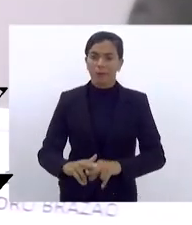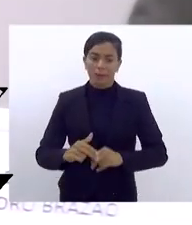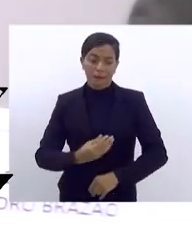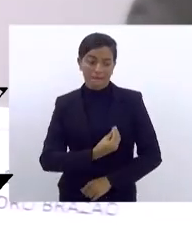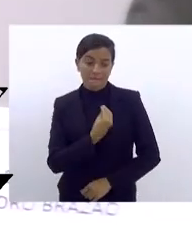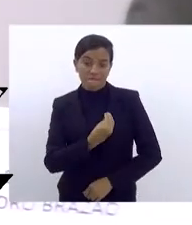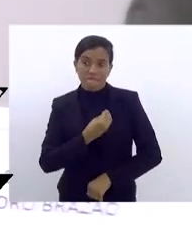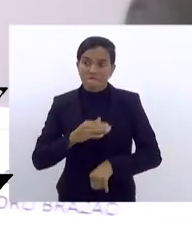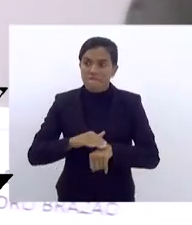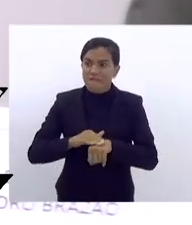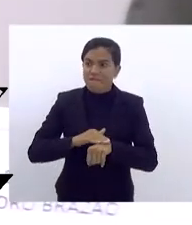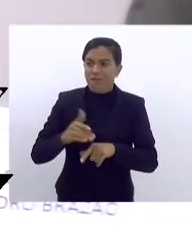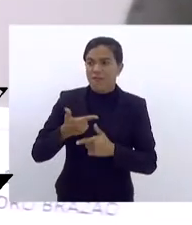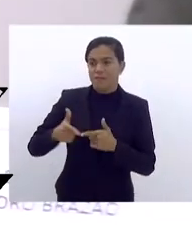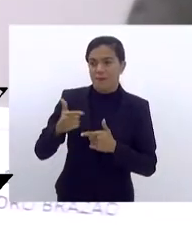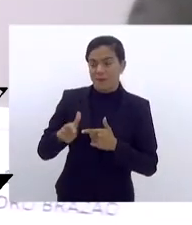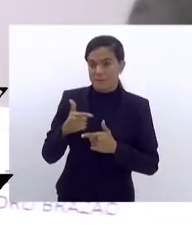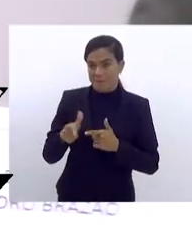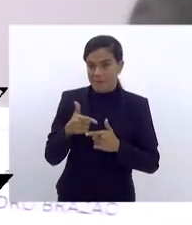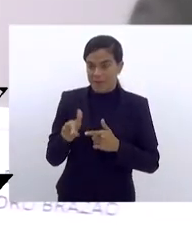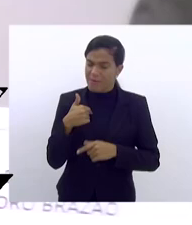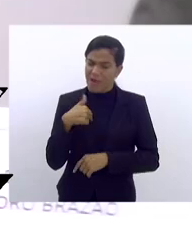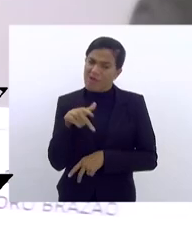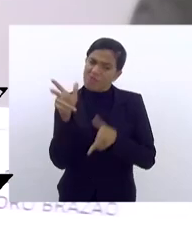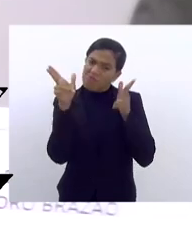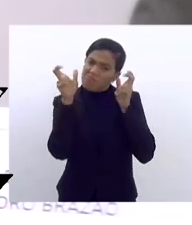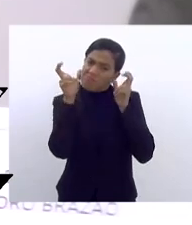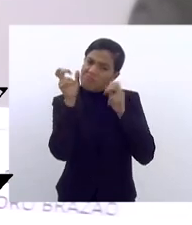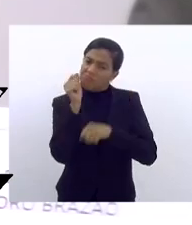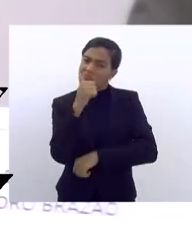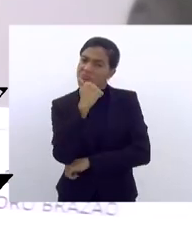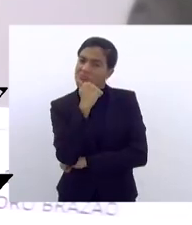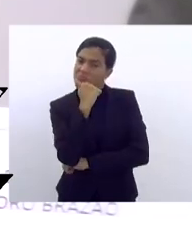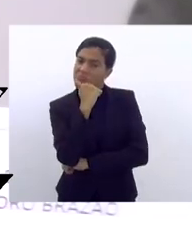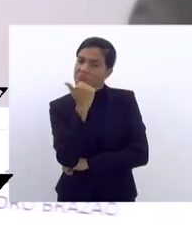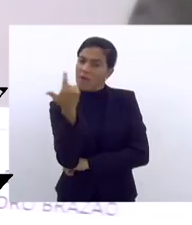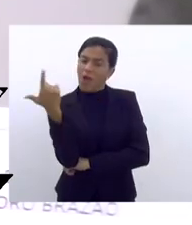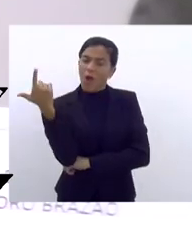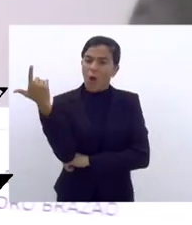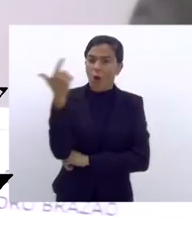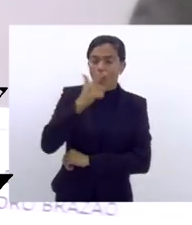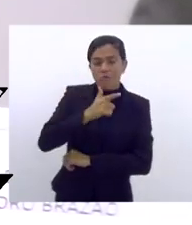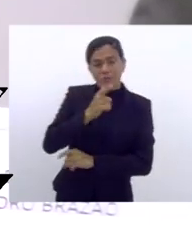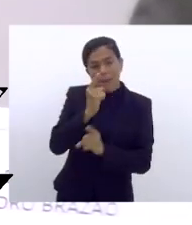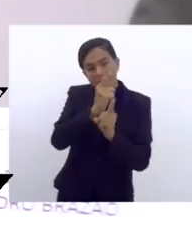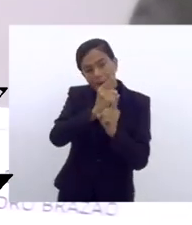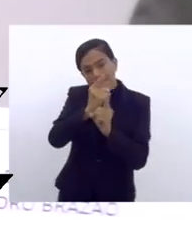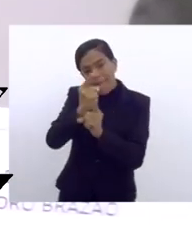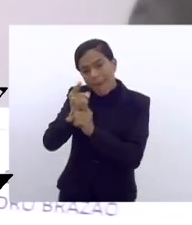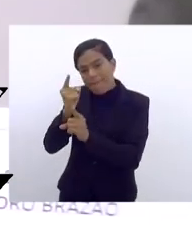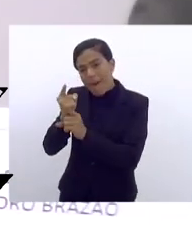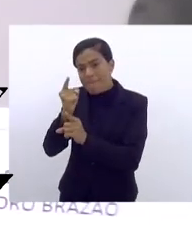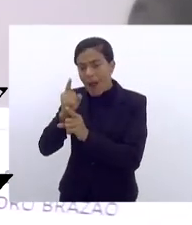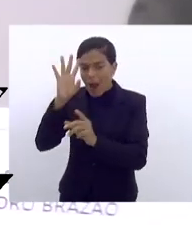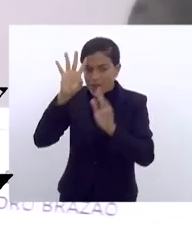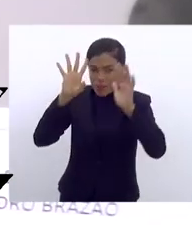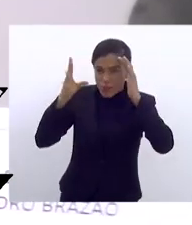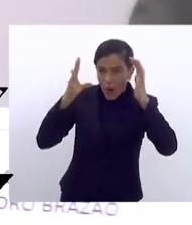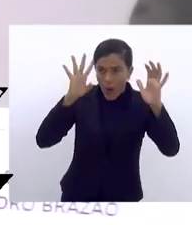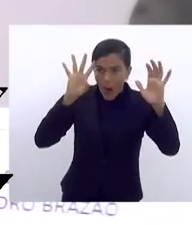aqui ao ouvi-los encontremos o caminho para de alguma forma